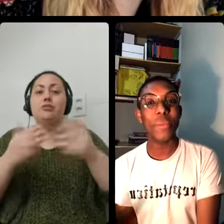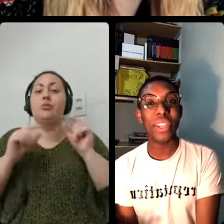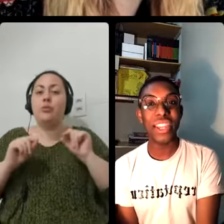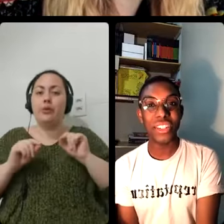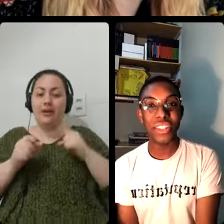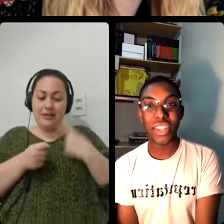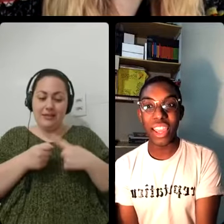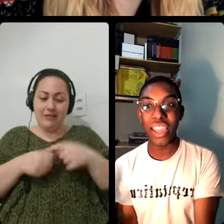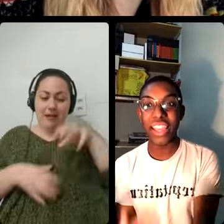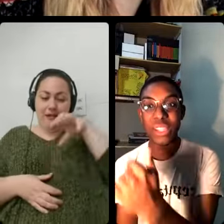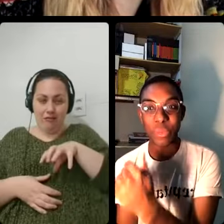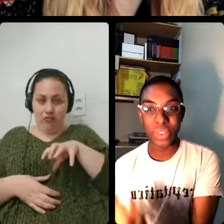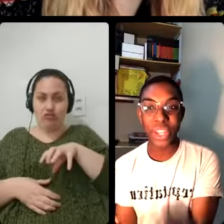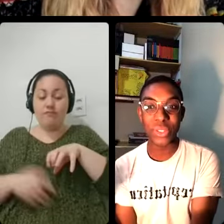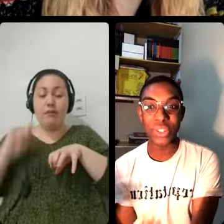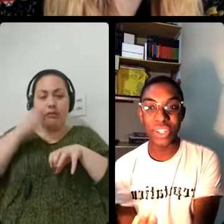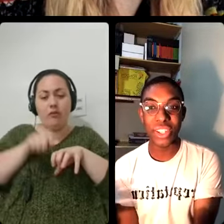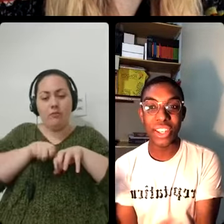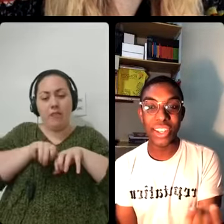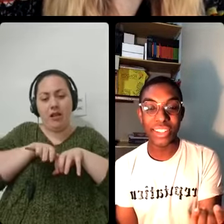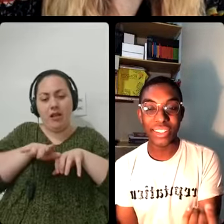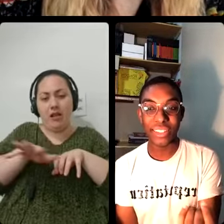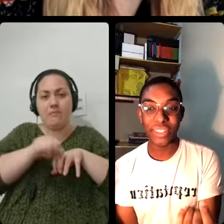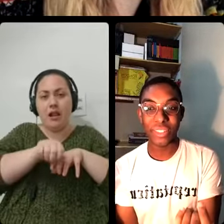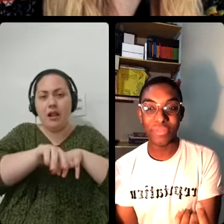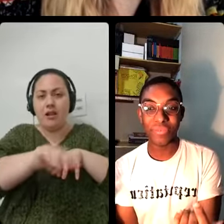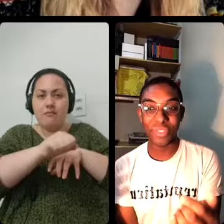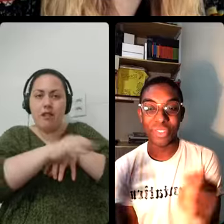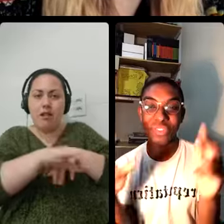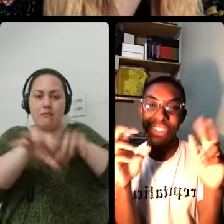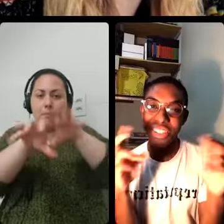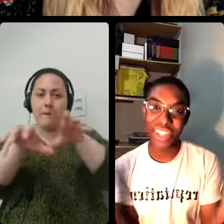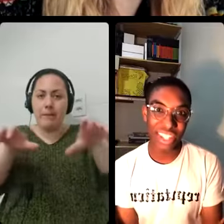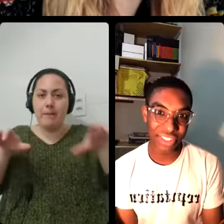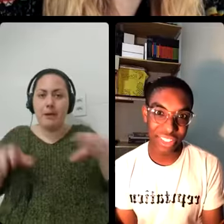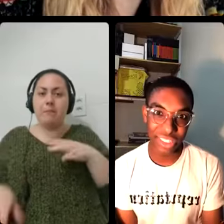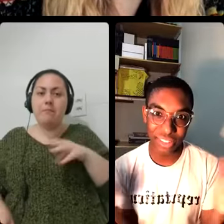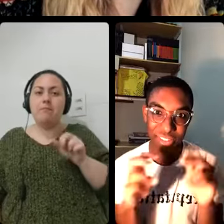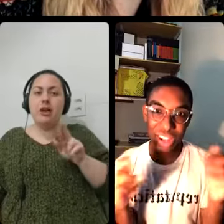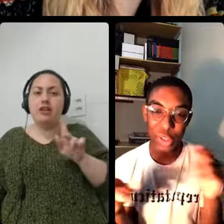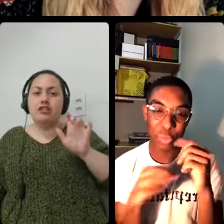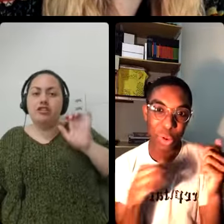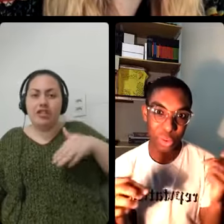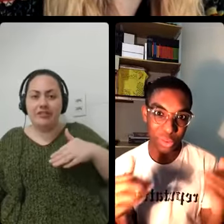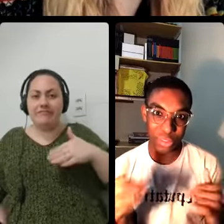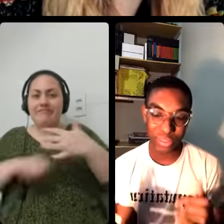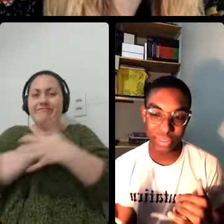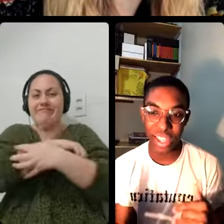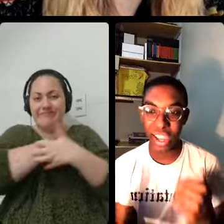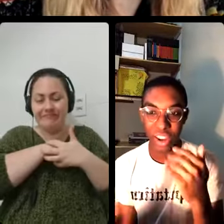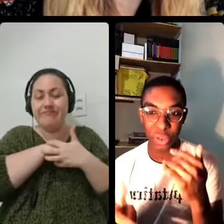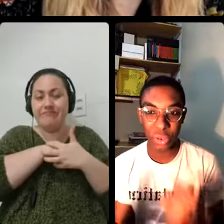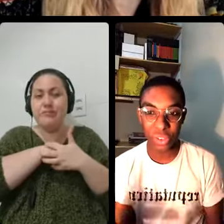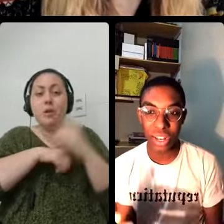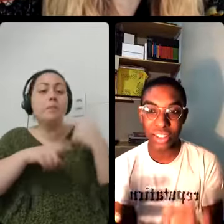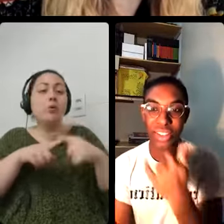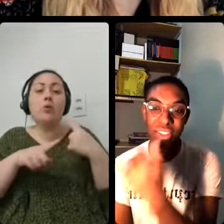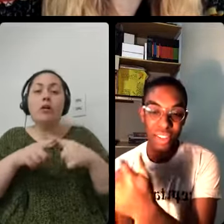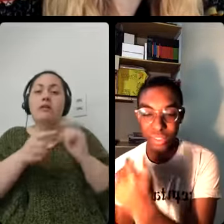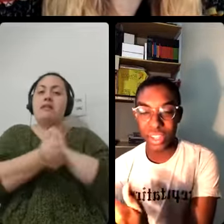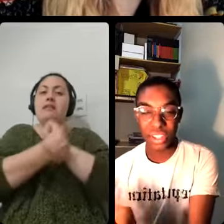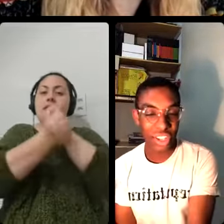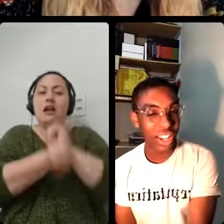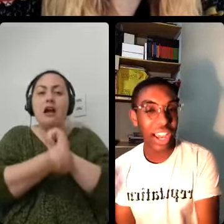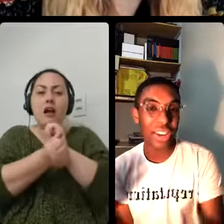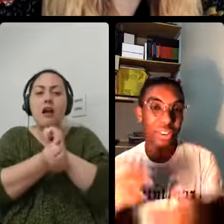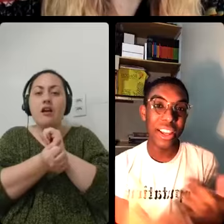Justamente porque a gente tem esse processo de fim da escravidão aos poucos, né? Que nem eu trouxe a lei